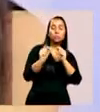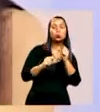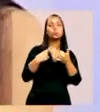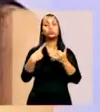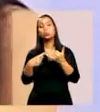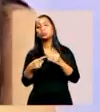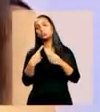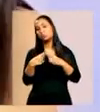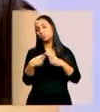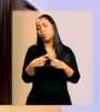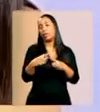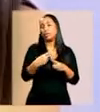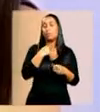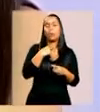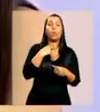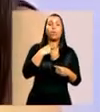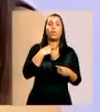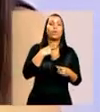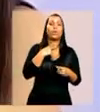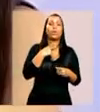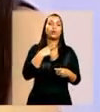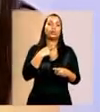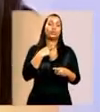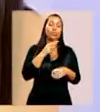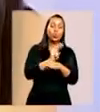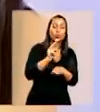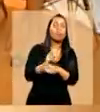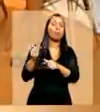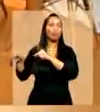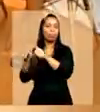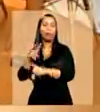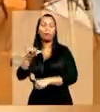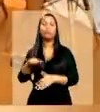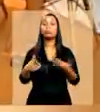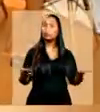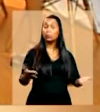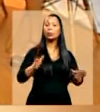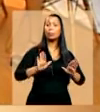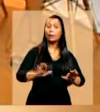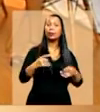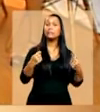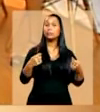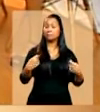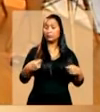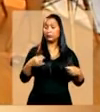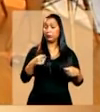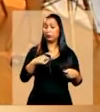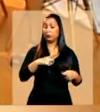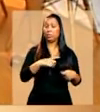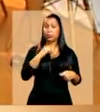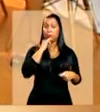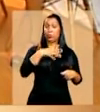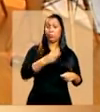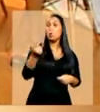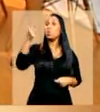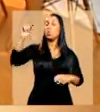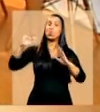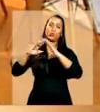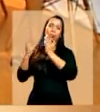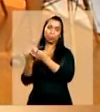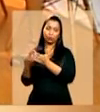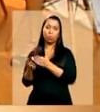motivo, porque ele não tem com quem deixar, que ele trabalha no período. Mas aí há a possibilidade de, por exemplo, nesse recesso, o meu filho ter que ir para uma outra